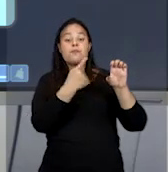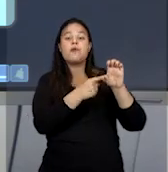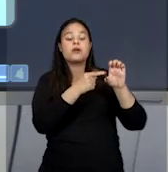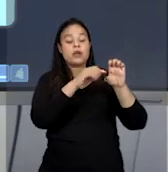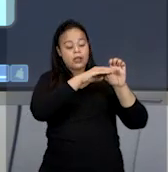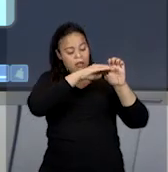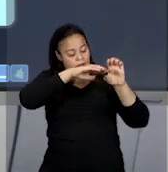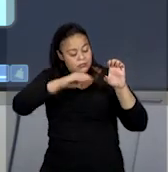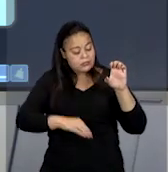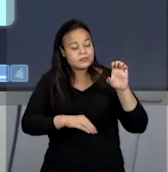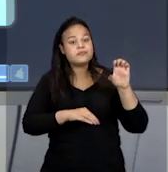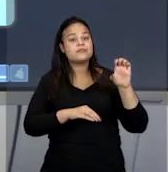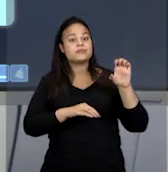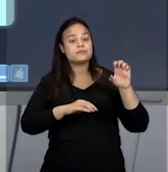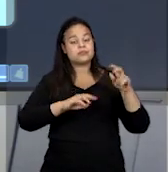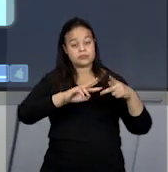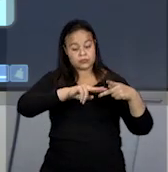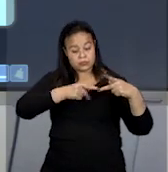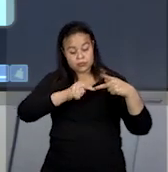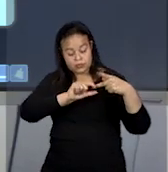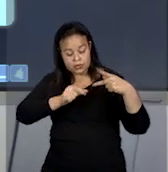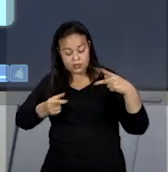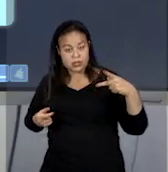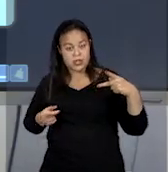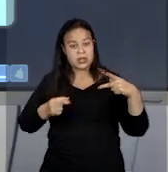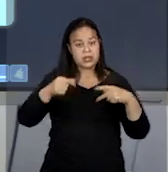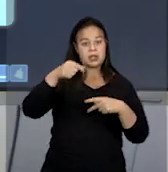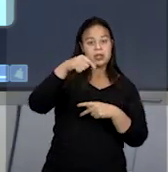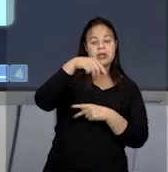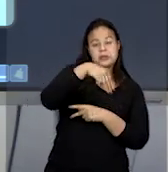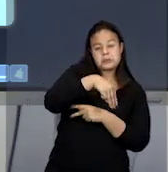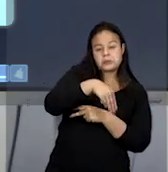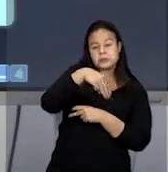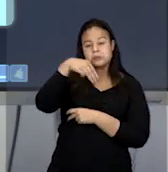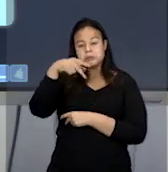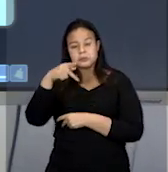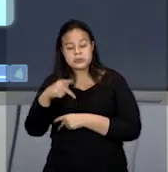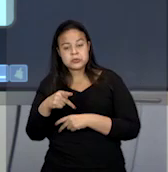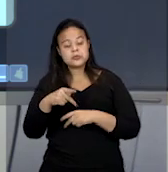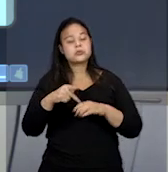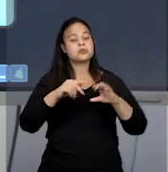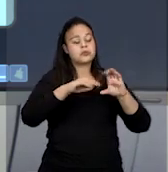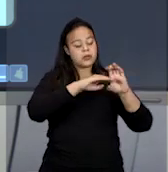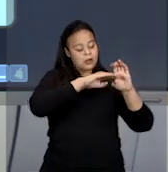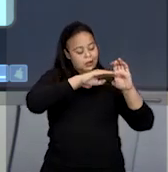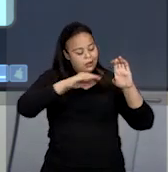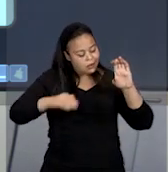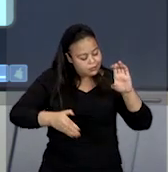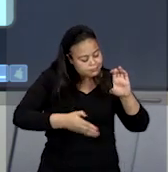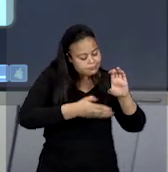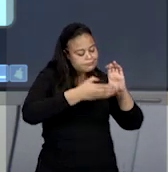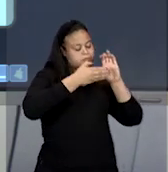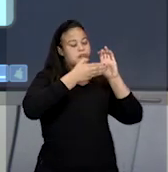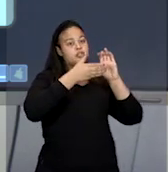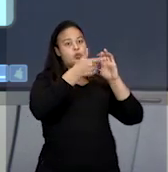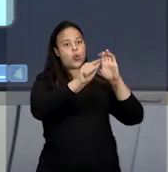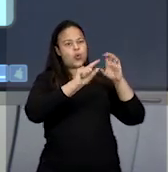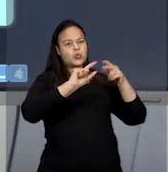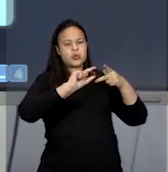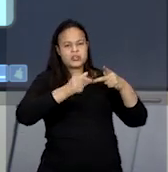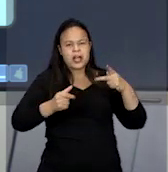genes recessivos, tanto o Mzinho quanto o Pzinho, eles inibiram a ação de um outro